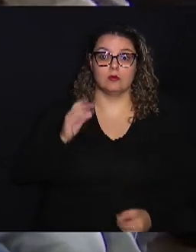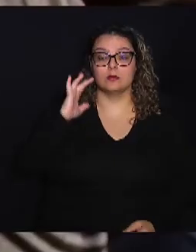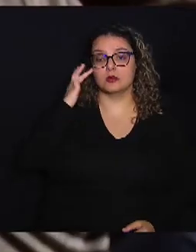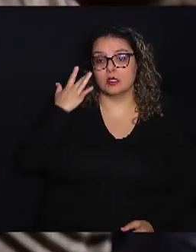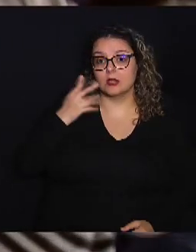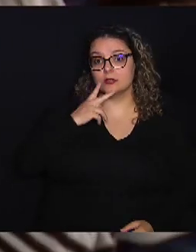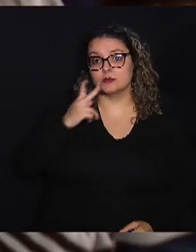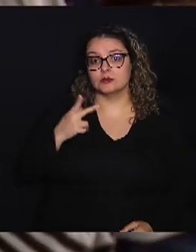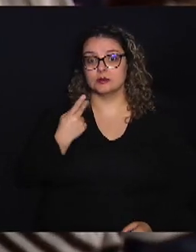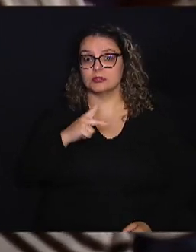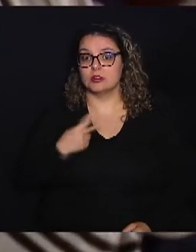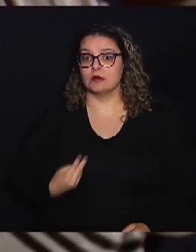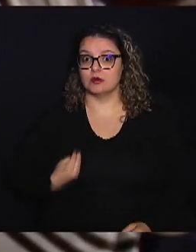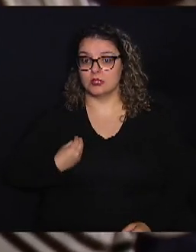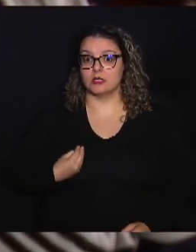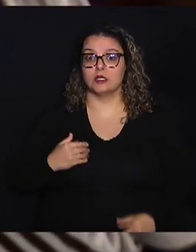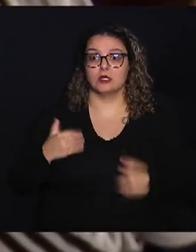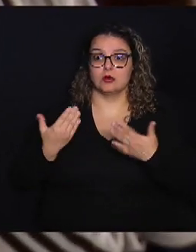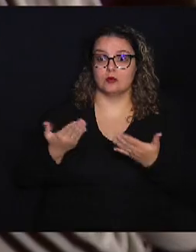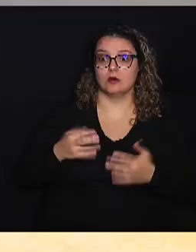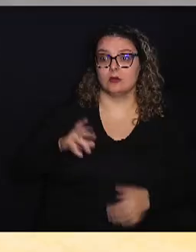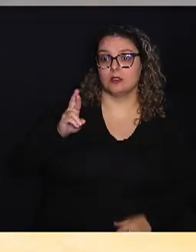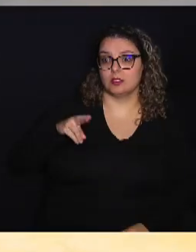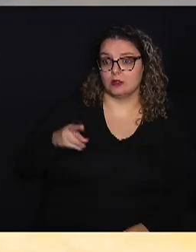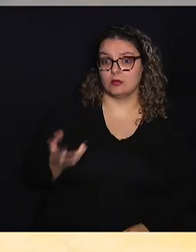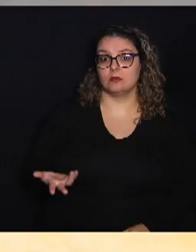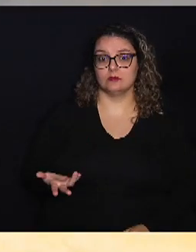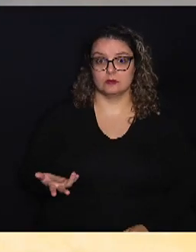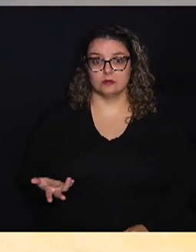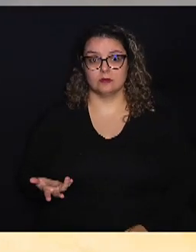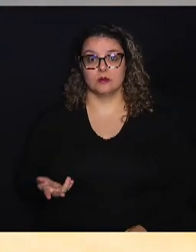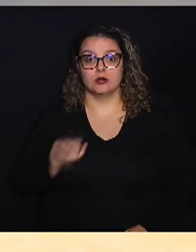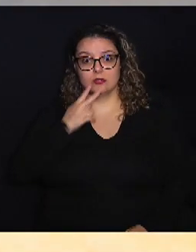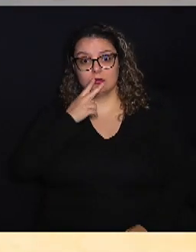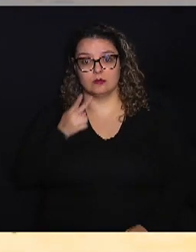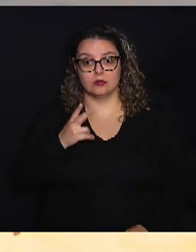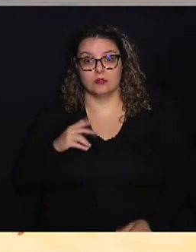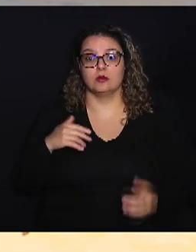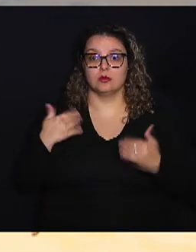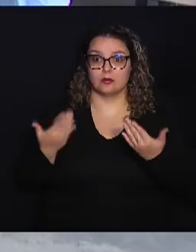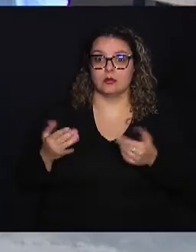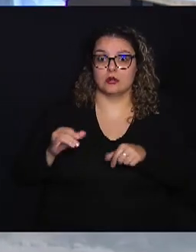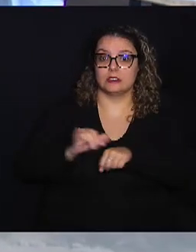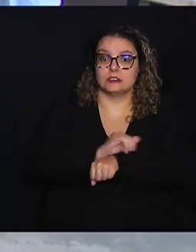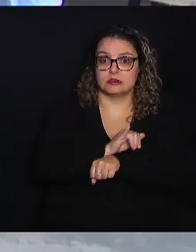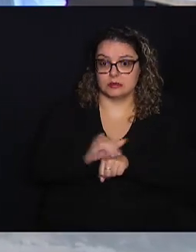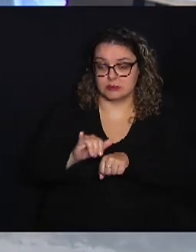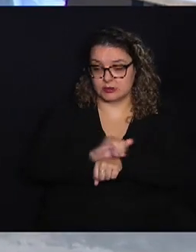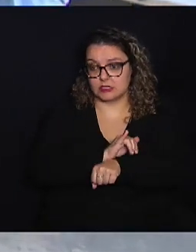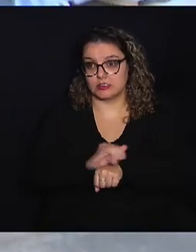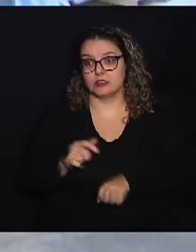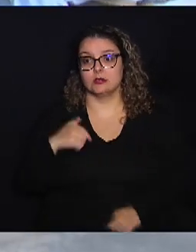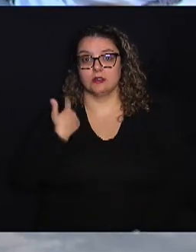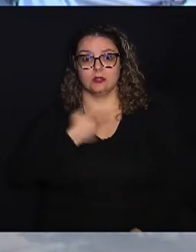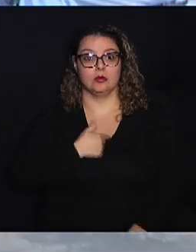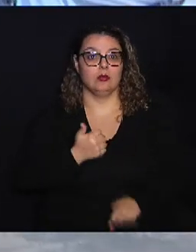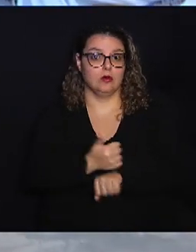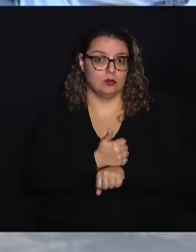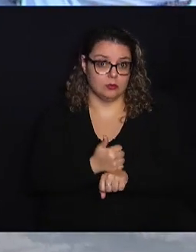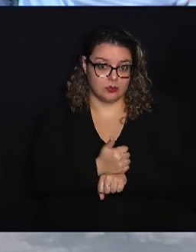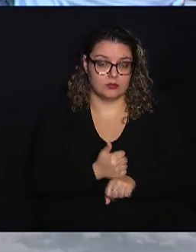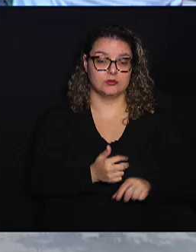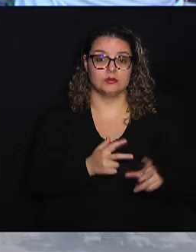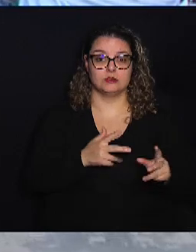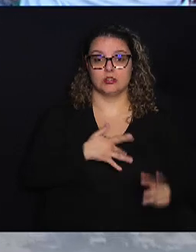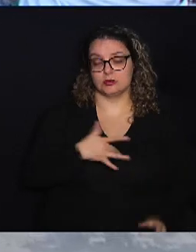na vida dele, né? Qual que é o motivo pelo qual ele fuma, quais são as estratégias que nós, como profissionais de saúde, podemos fazer